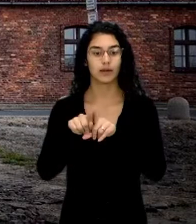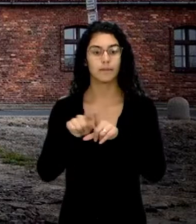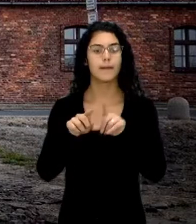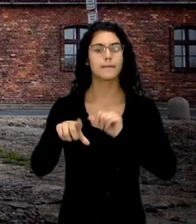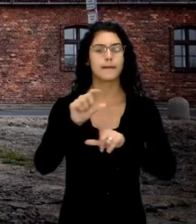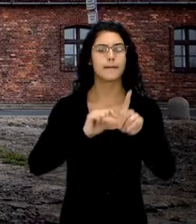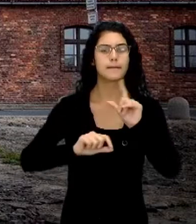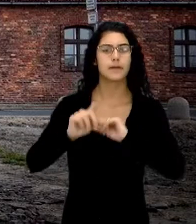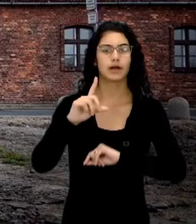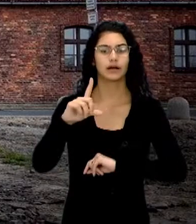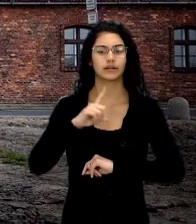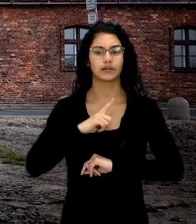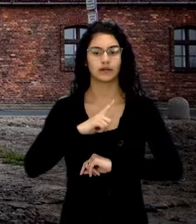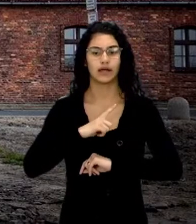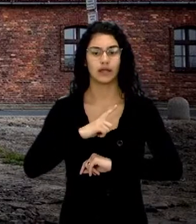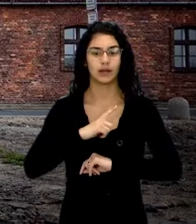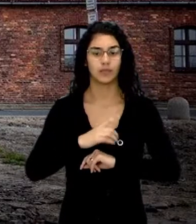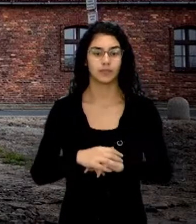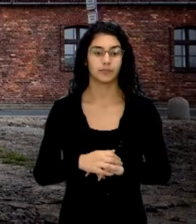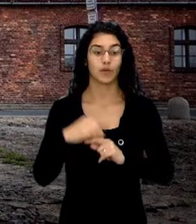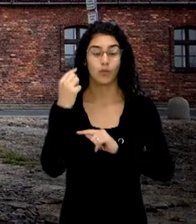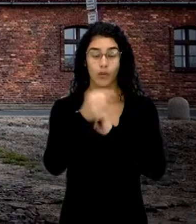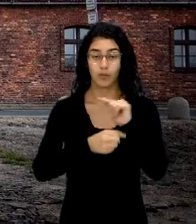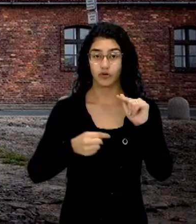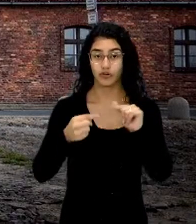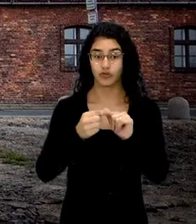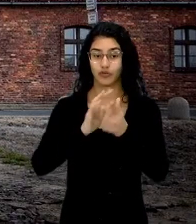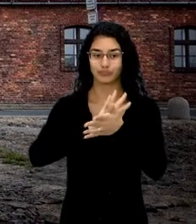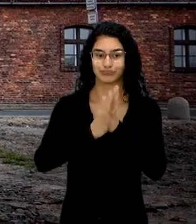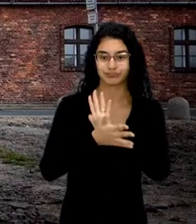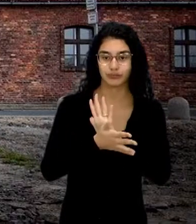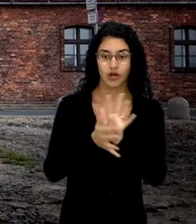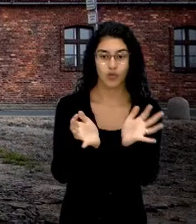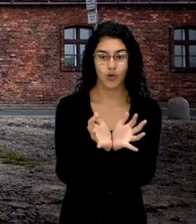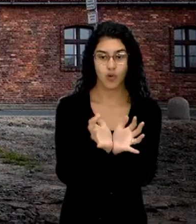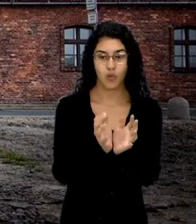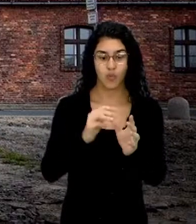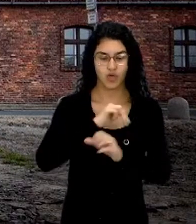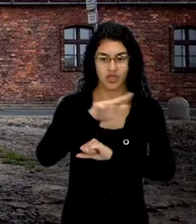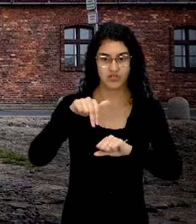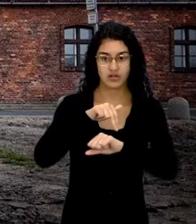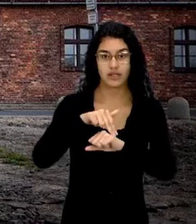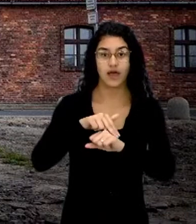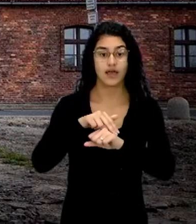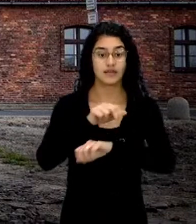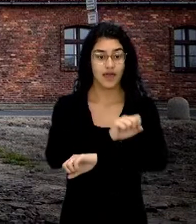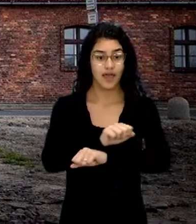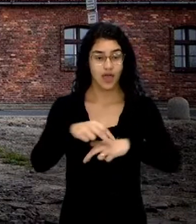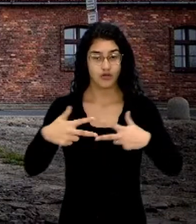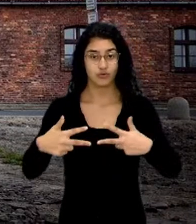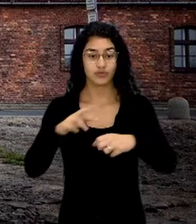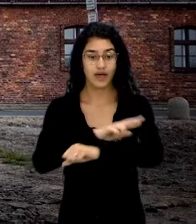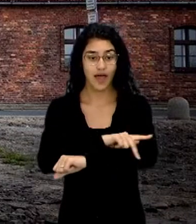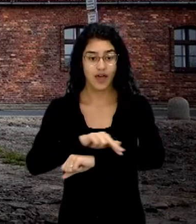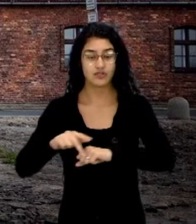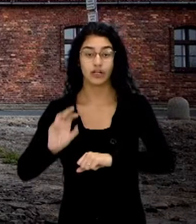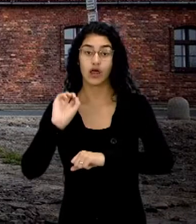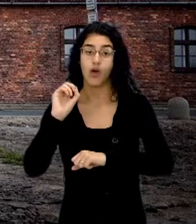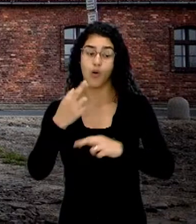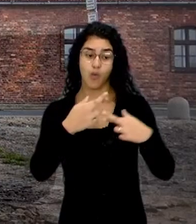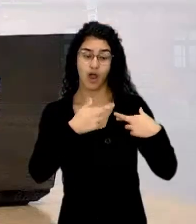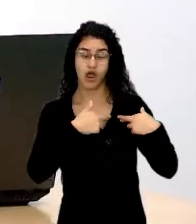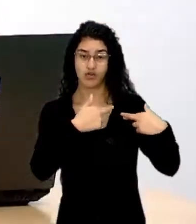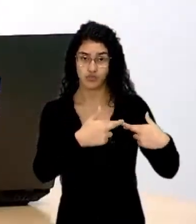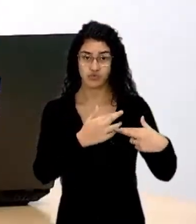designar crimes com o objetivo de eliminar grupos nacionais, étnicos, raciais e ou